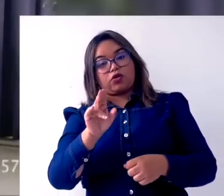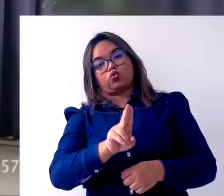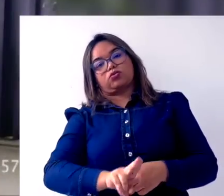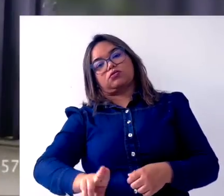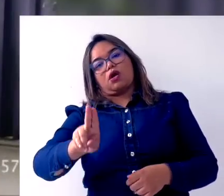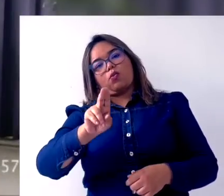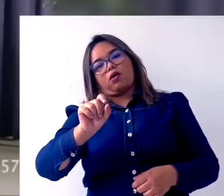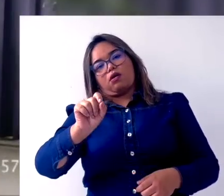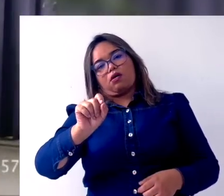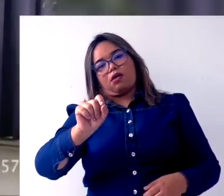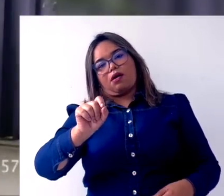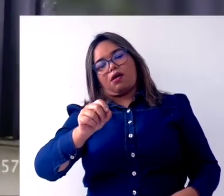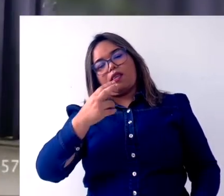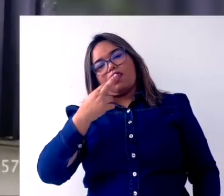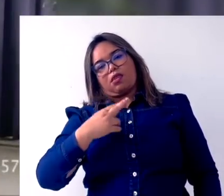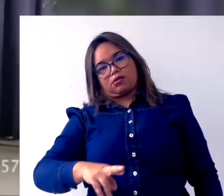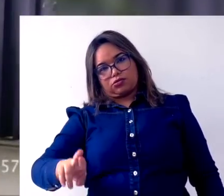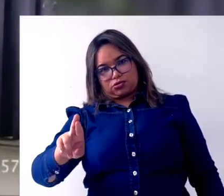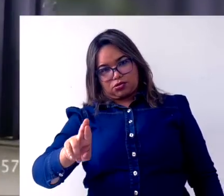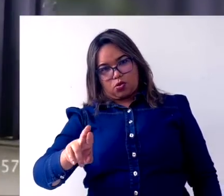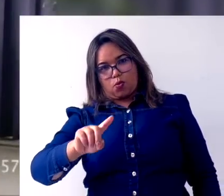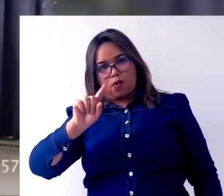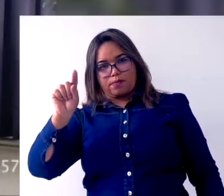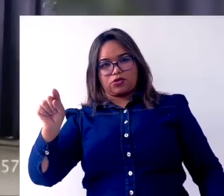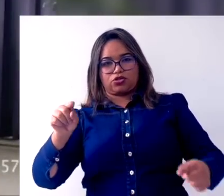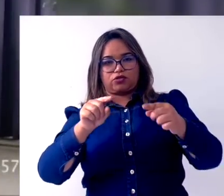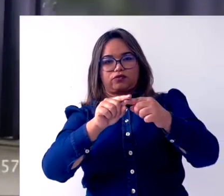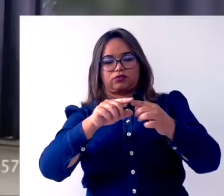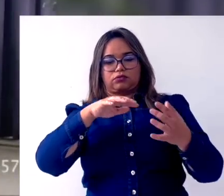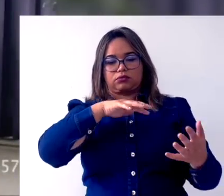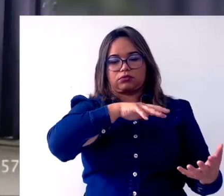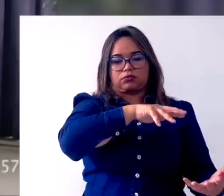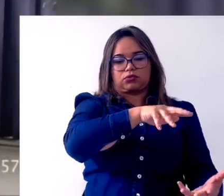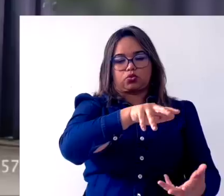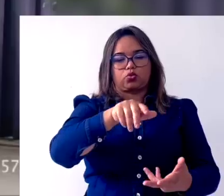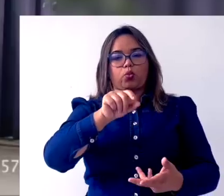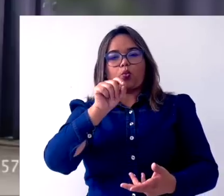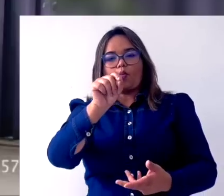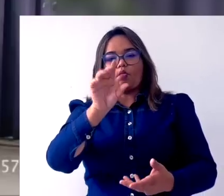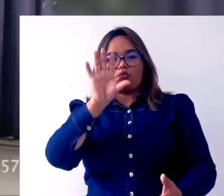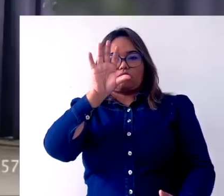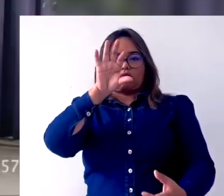religião na tentativa de unir o mundo inteiro sob um único sistema.